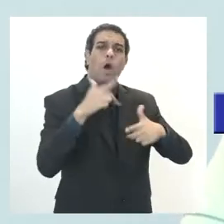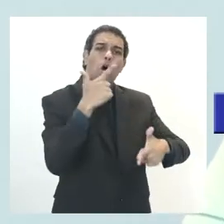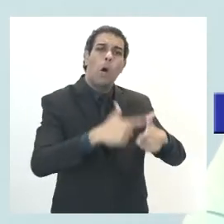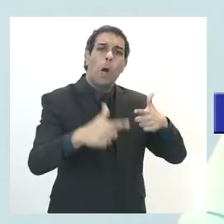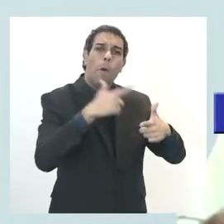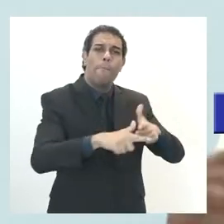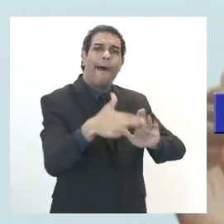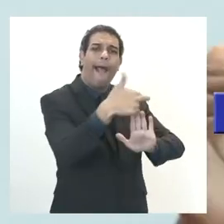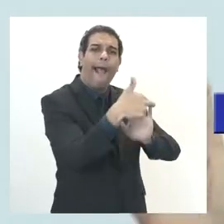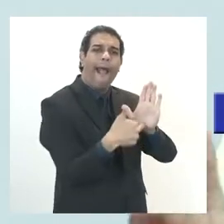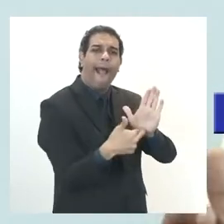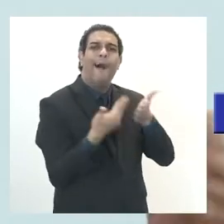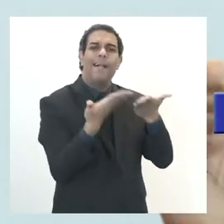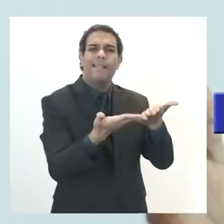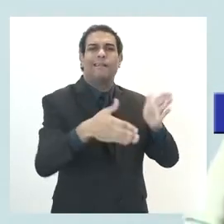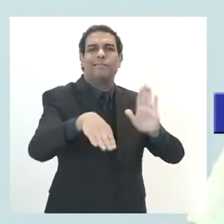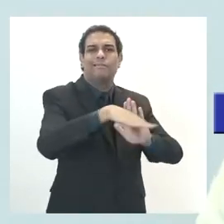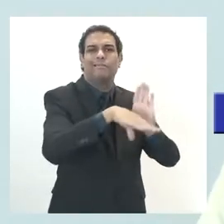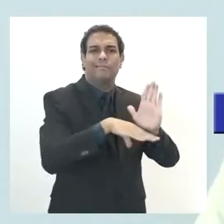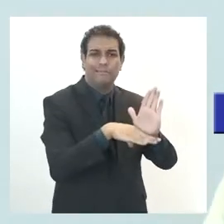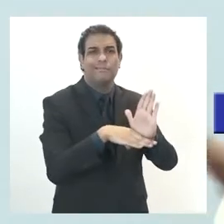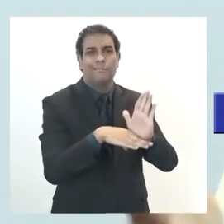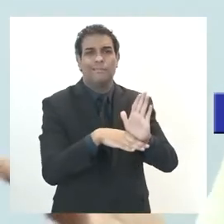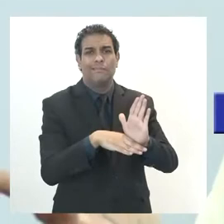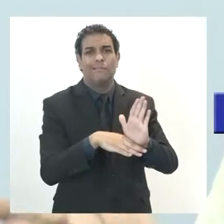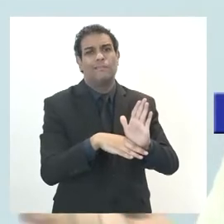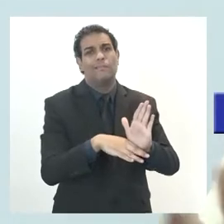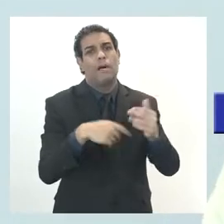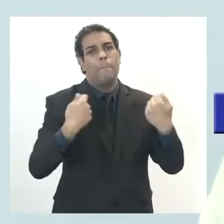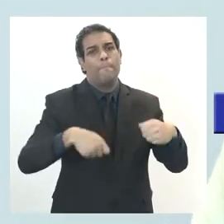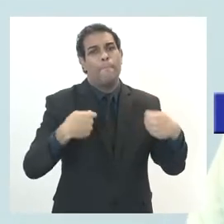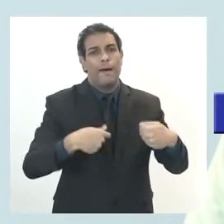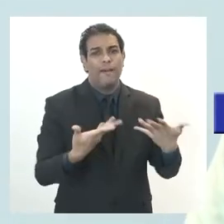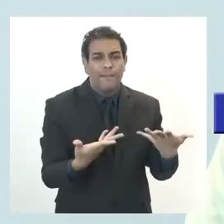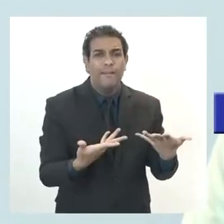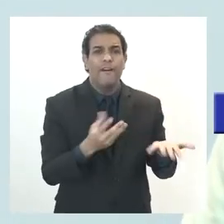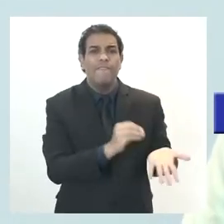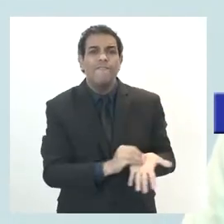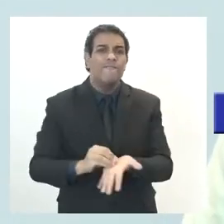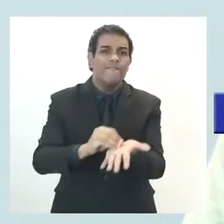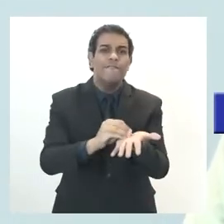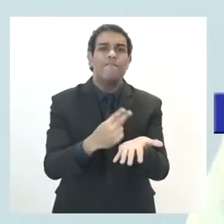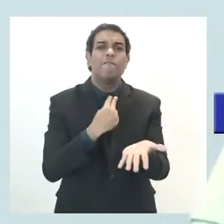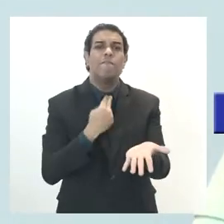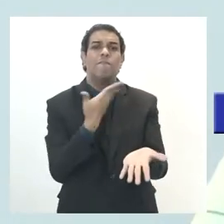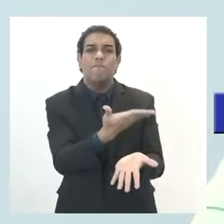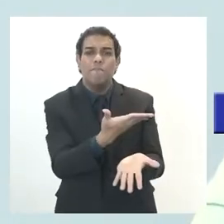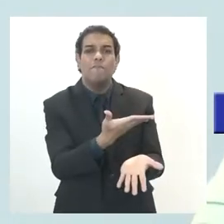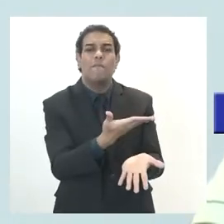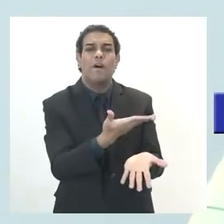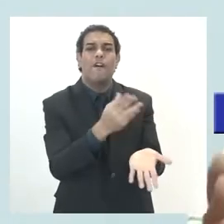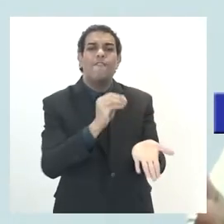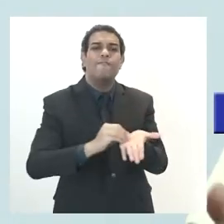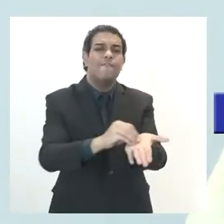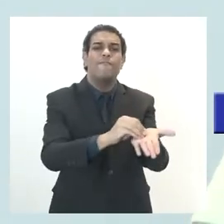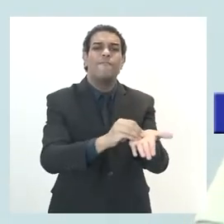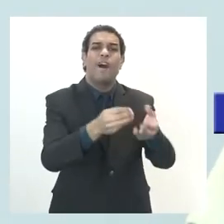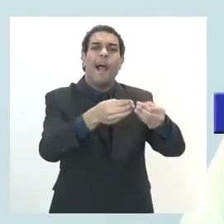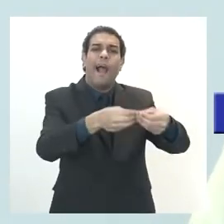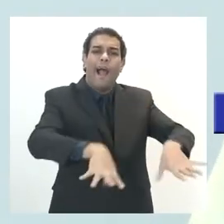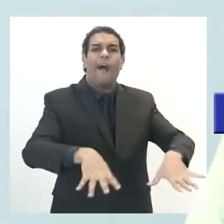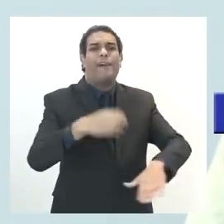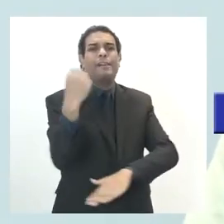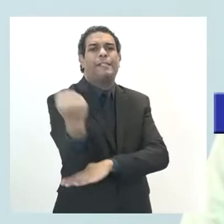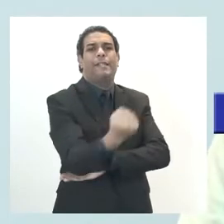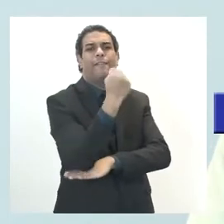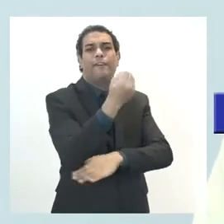poderia ser é punida mesmo tem que ser por esse olha a falta mas no caso não seja essa falta tão drástica que